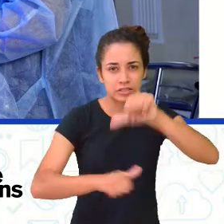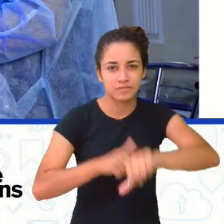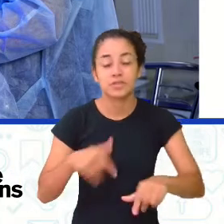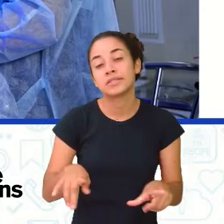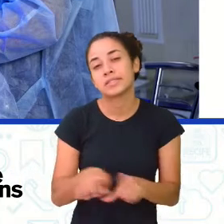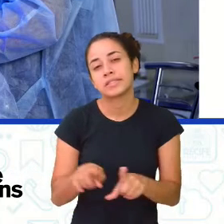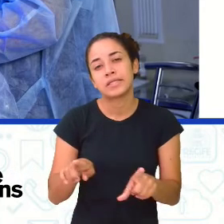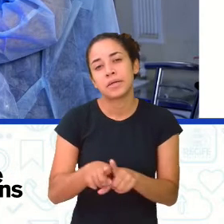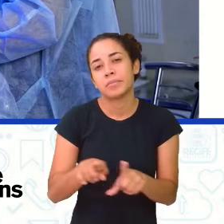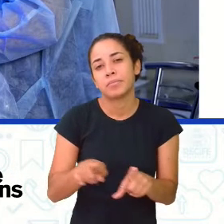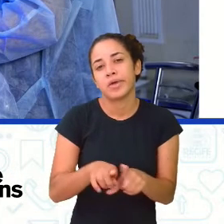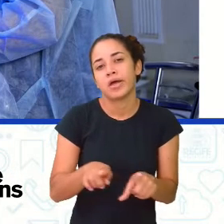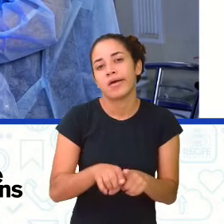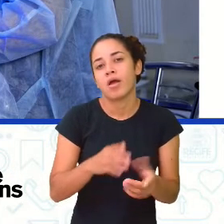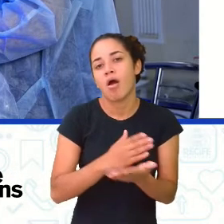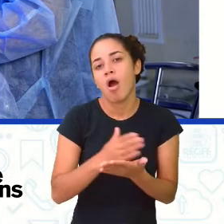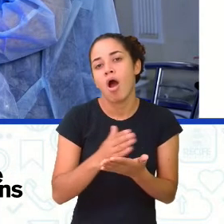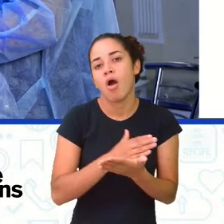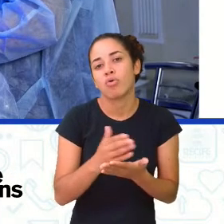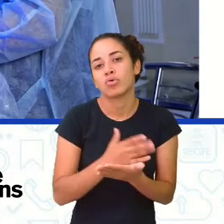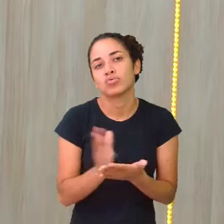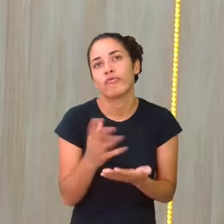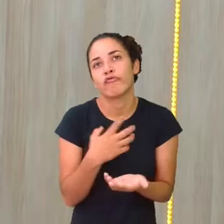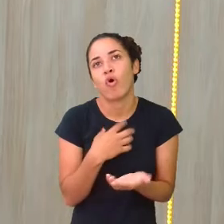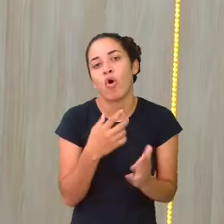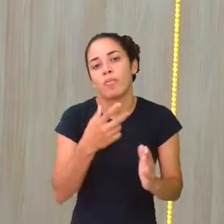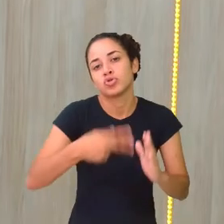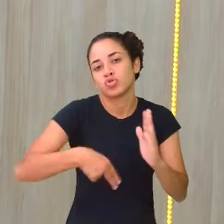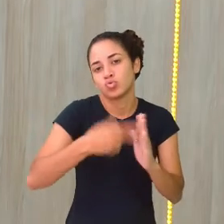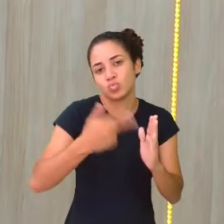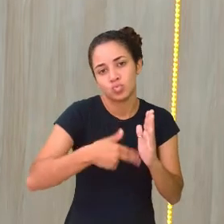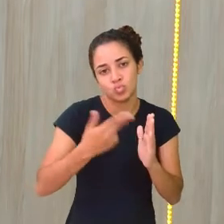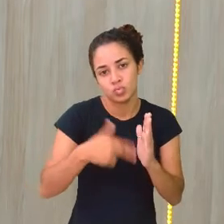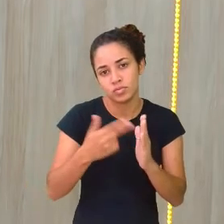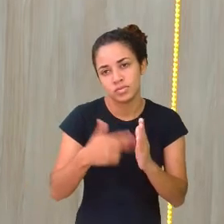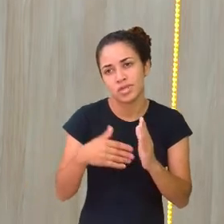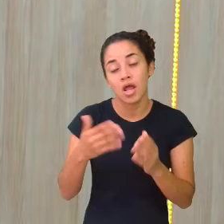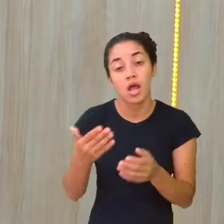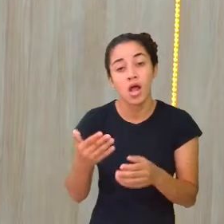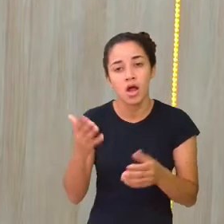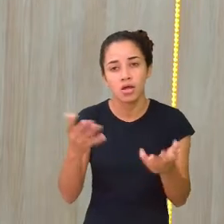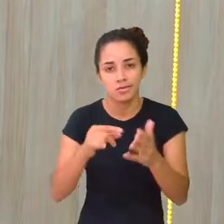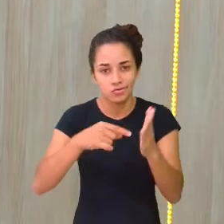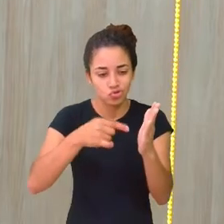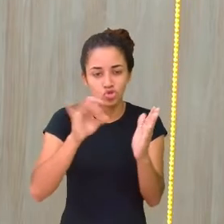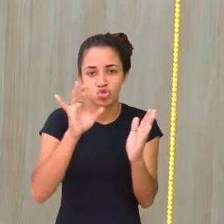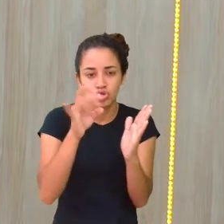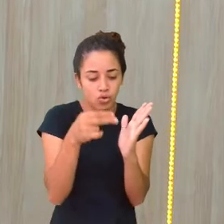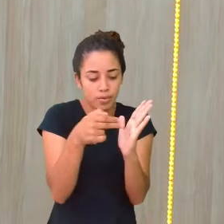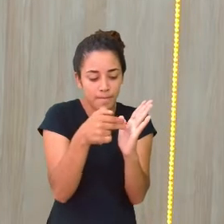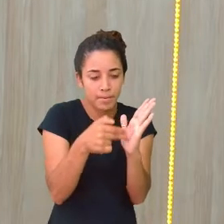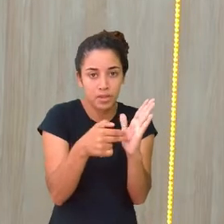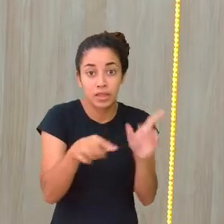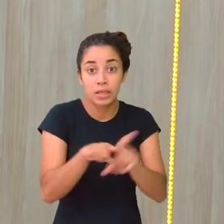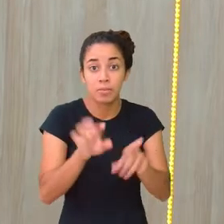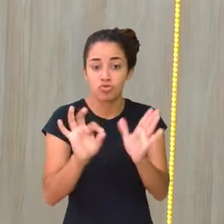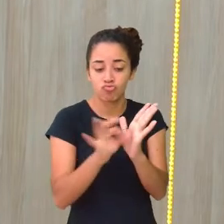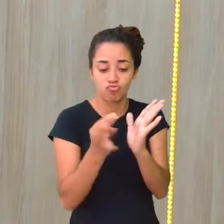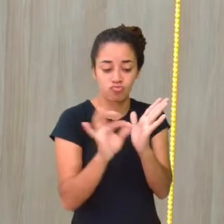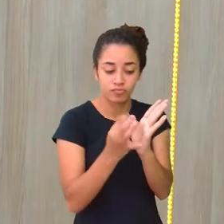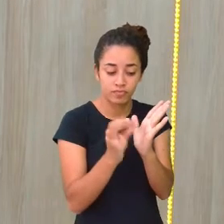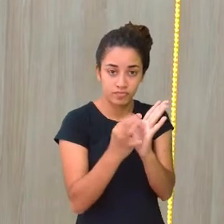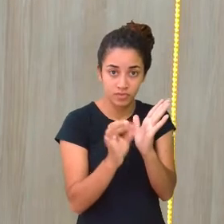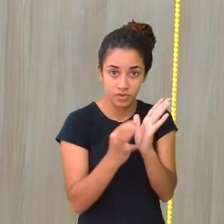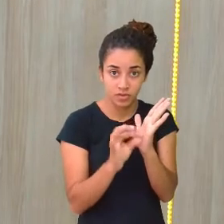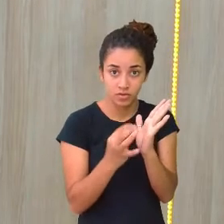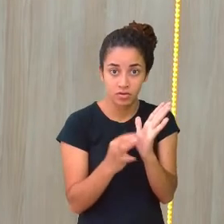cirúrgicos que são substituídos naquele corte que fazia, né? Fazia o cortezinho, aí davam vários pontos. Hoje em dia substitui